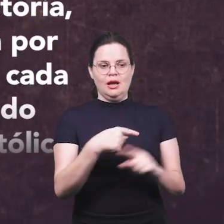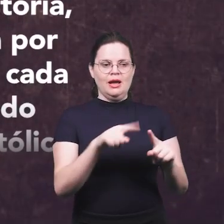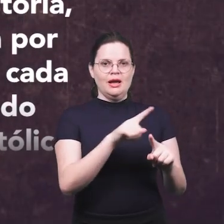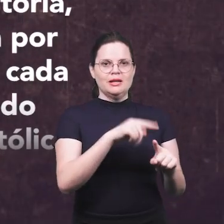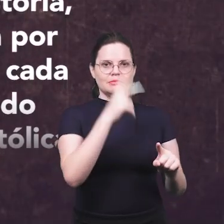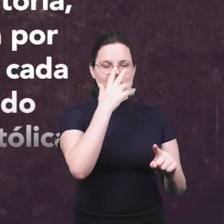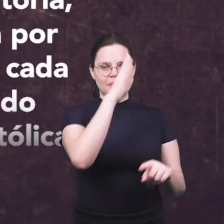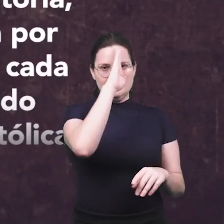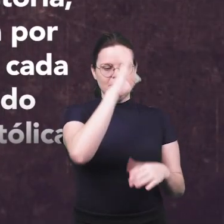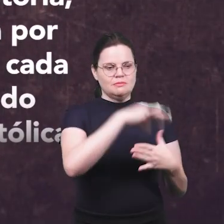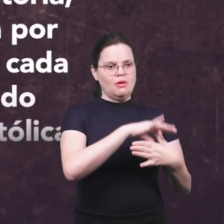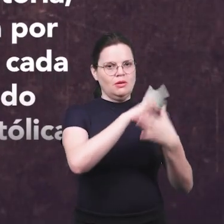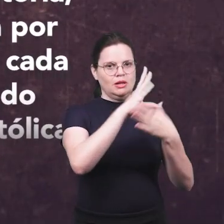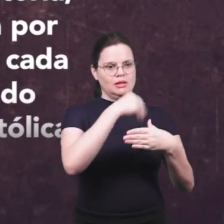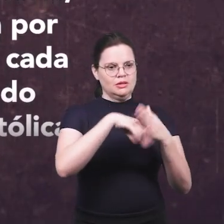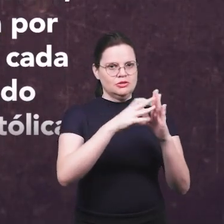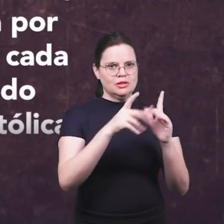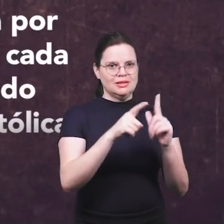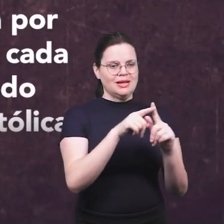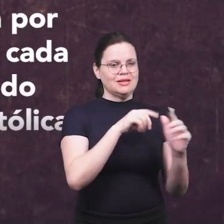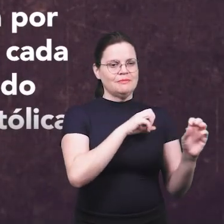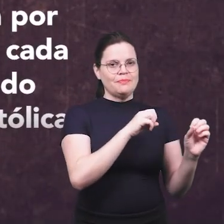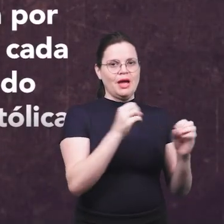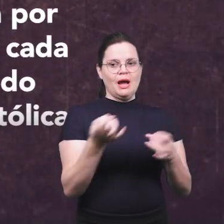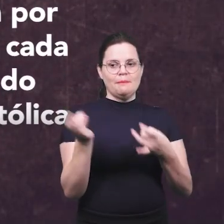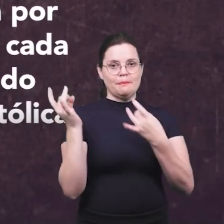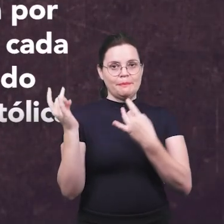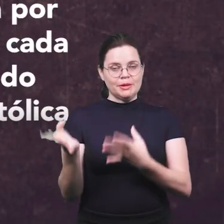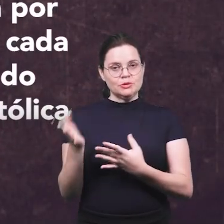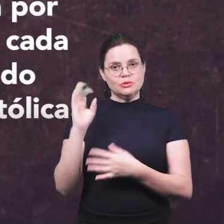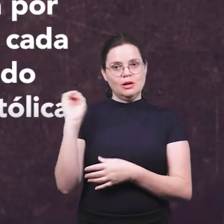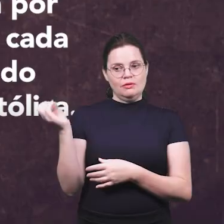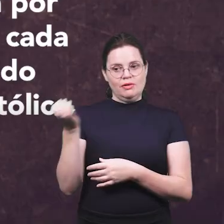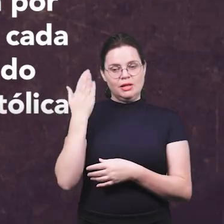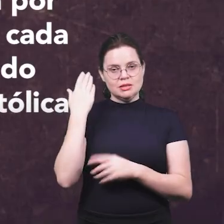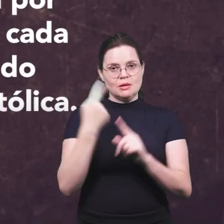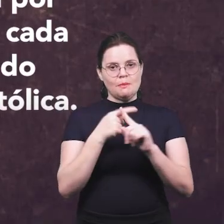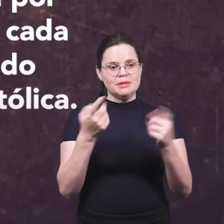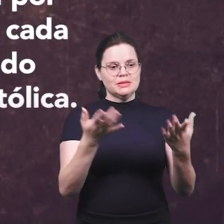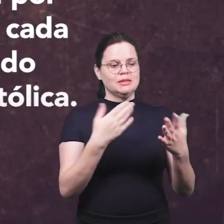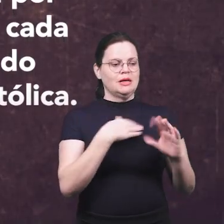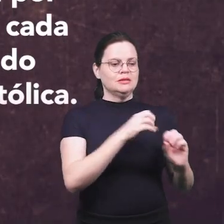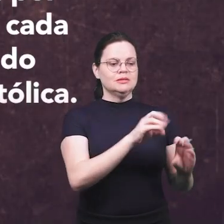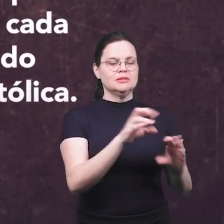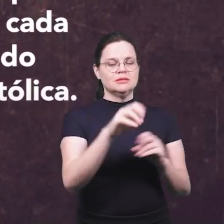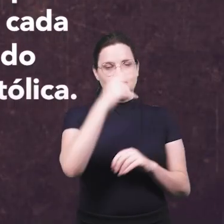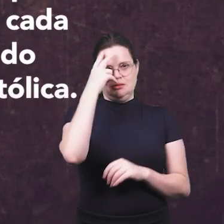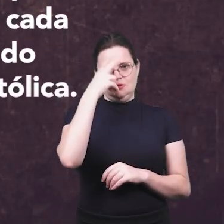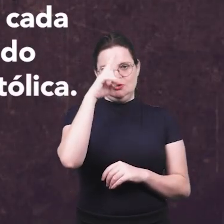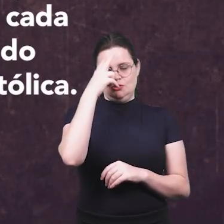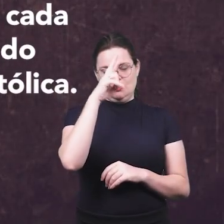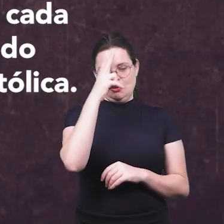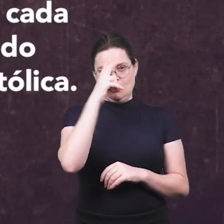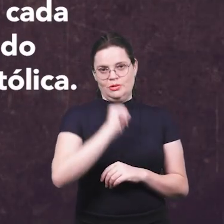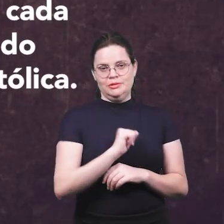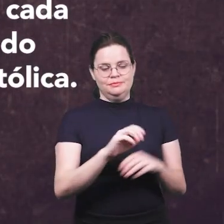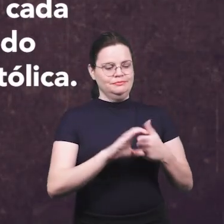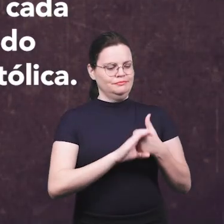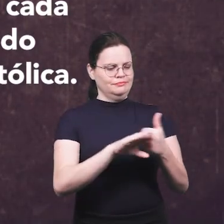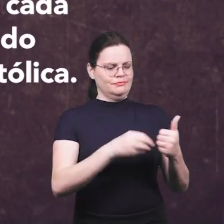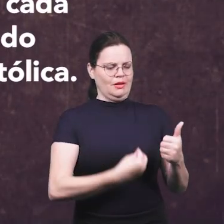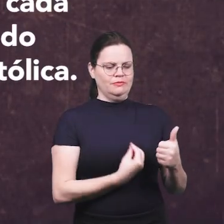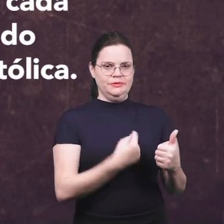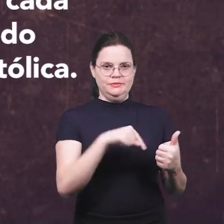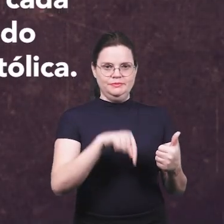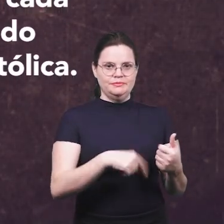a doutrina apostólica, criando ensinos e dogmas que eram do interesse da igreja histórica, um cristianismo que iria sobreviver no mundo